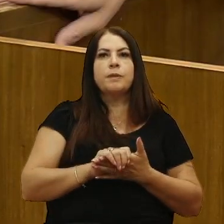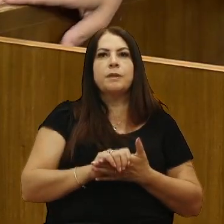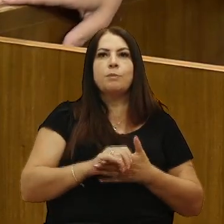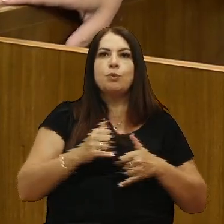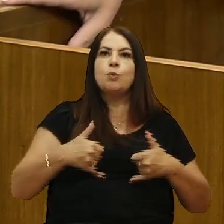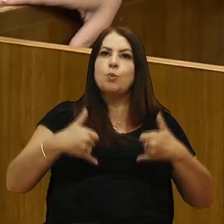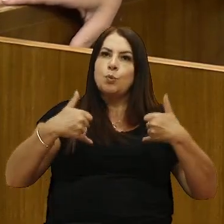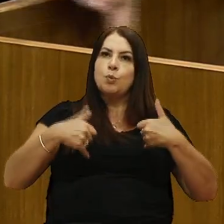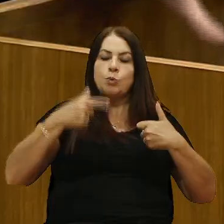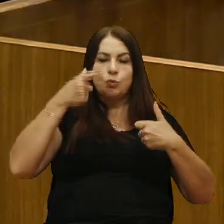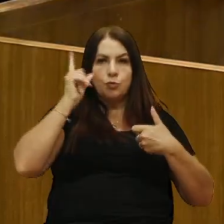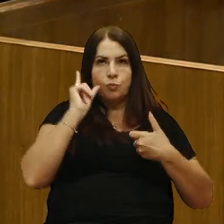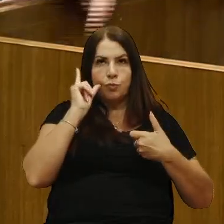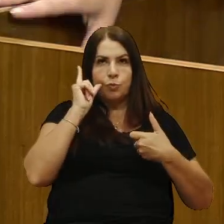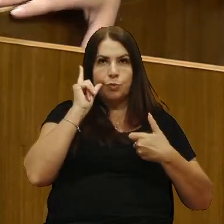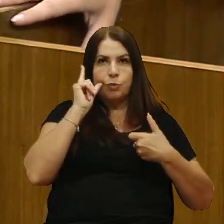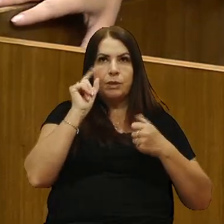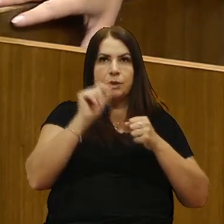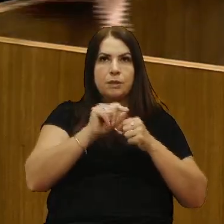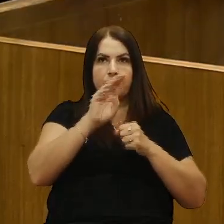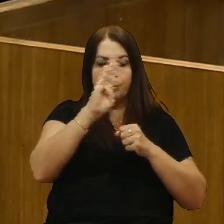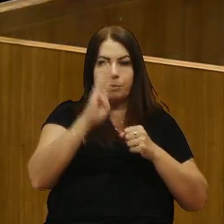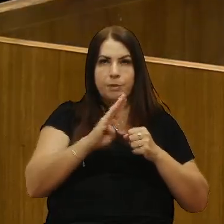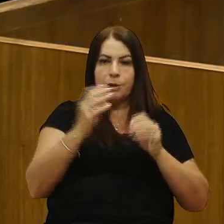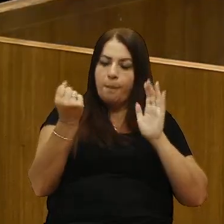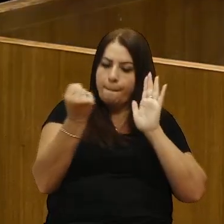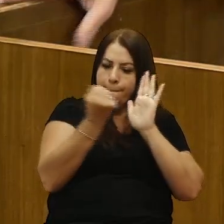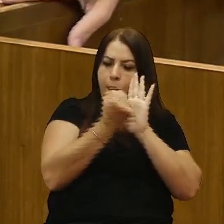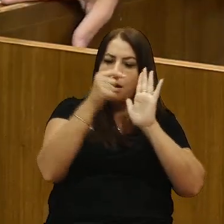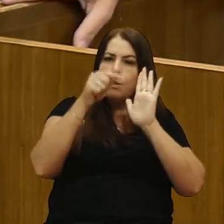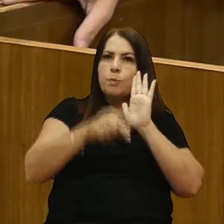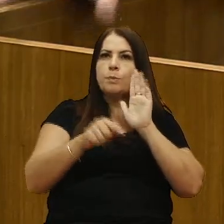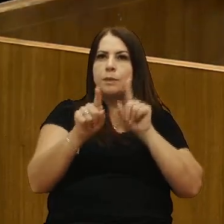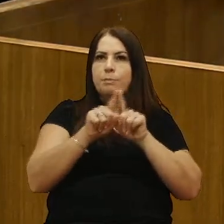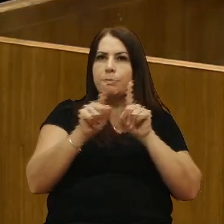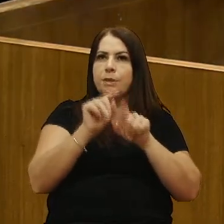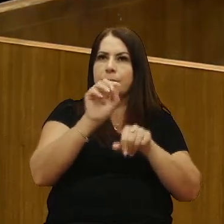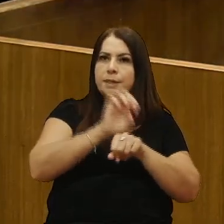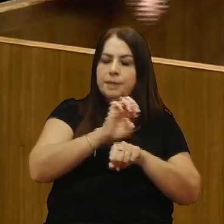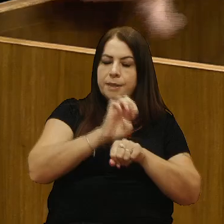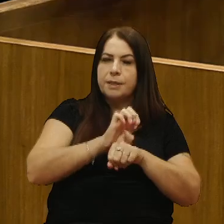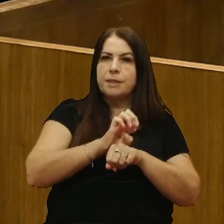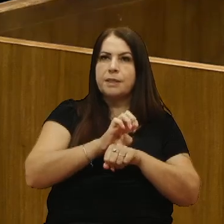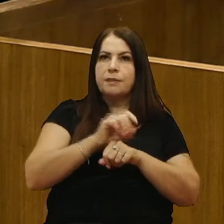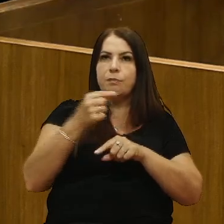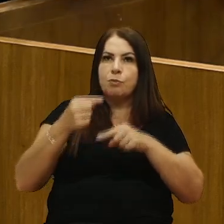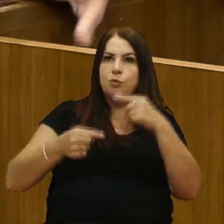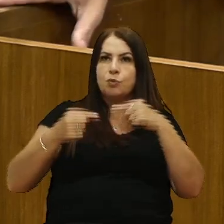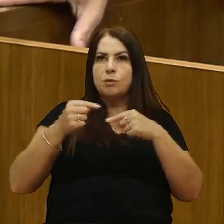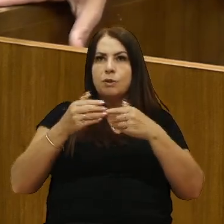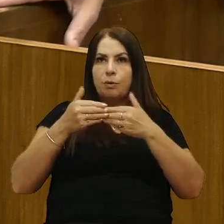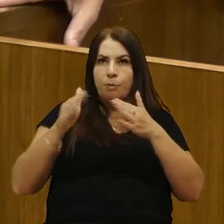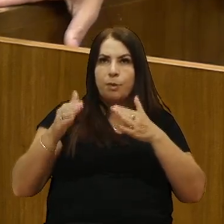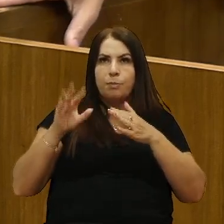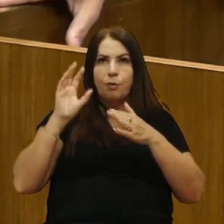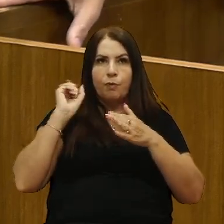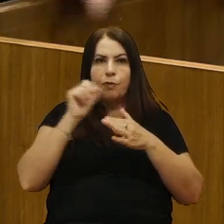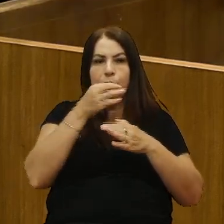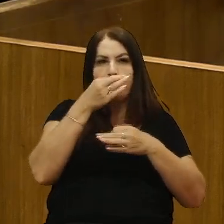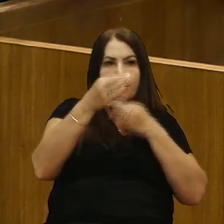orgulho, tivemos ontem essa medida no Brasil, que é um marco, estamos tendo medidas estaduais e vamos discutir. Estou aberta para ouvir também